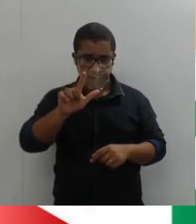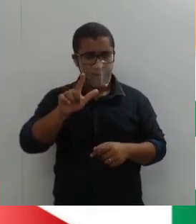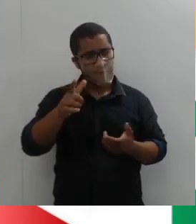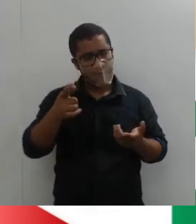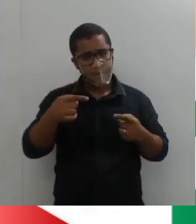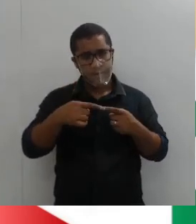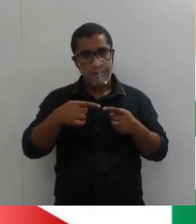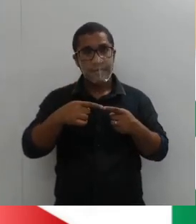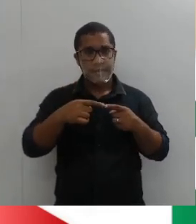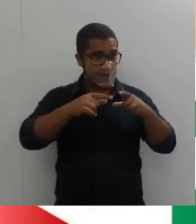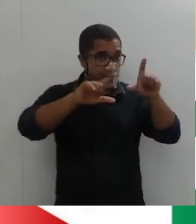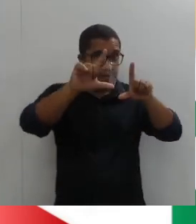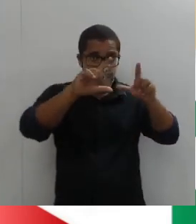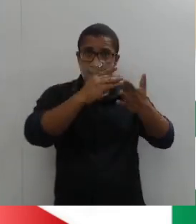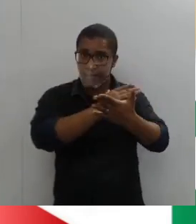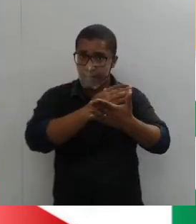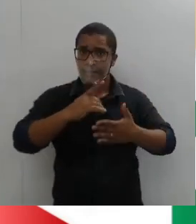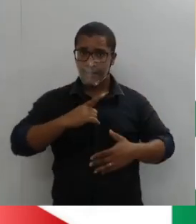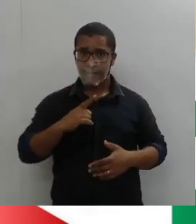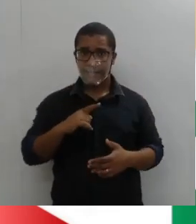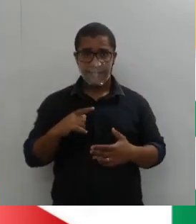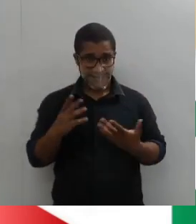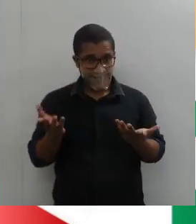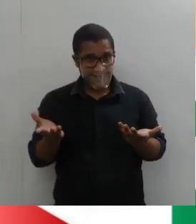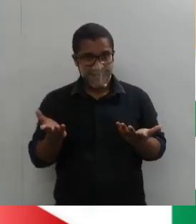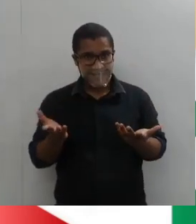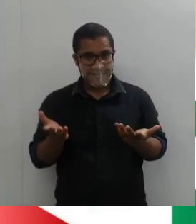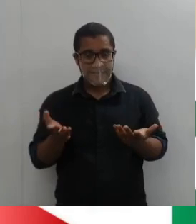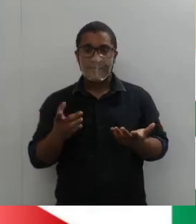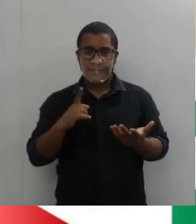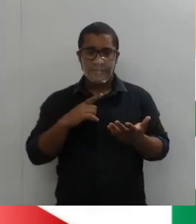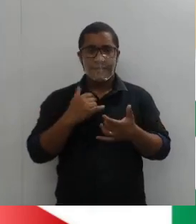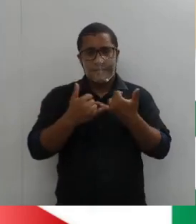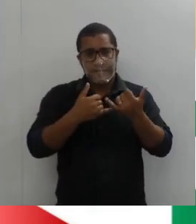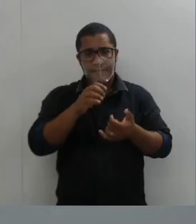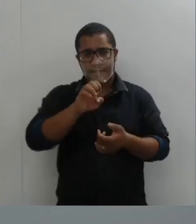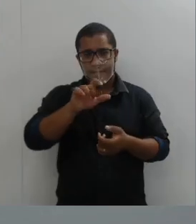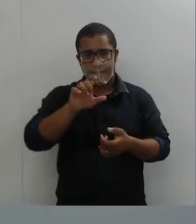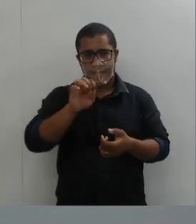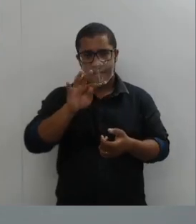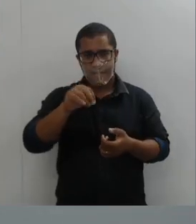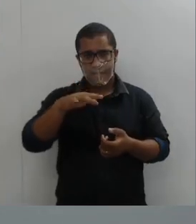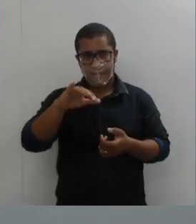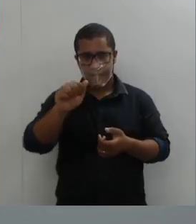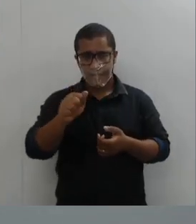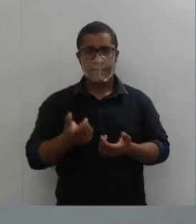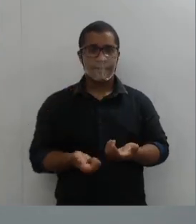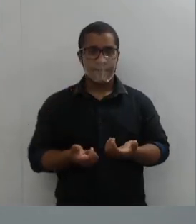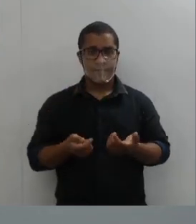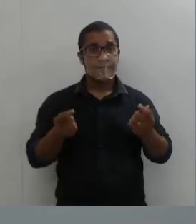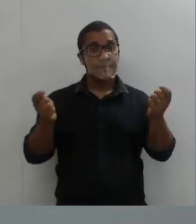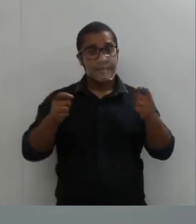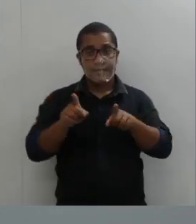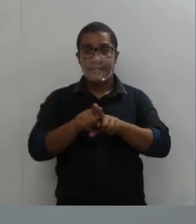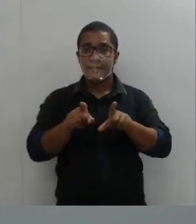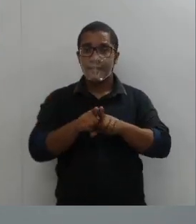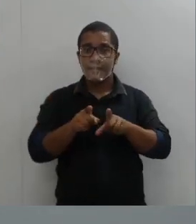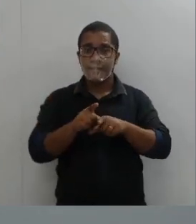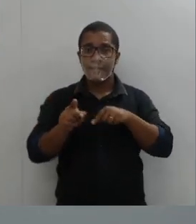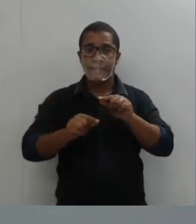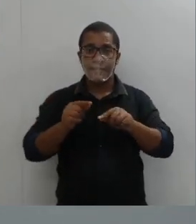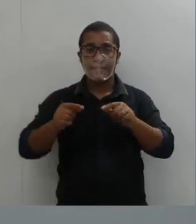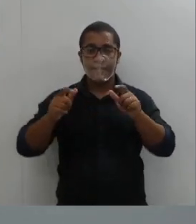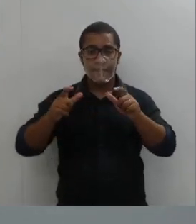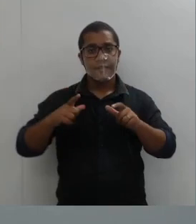Tem televisão que também vem com joguinhos aí, e são jogos eletrônicos. Esses jogos, eles podem ser também vivenciados